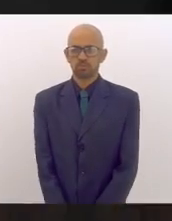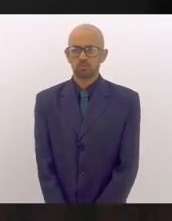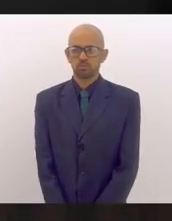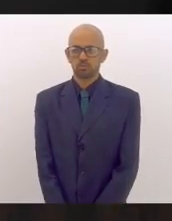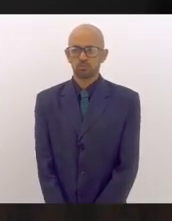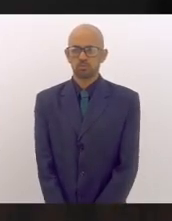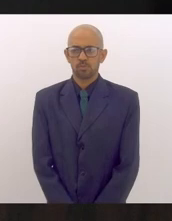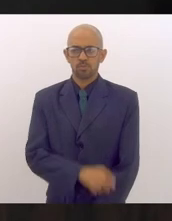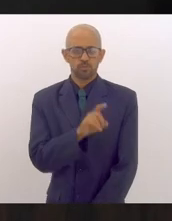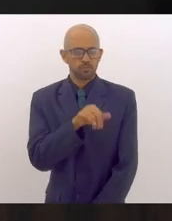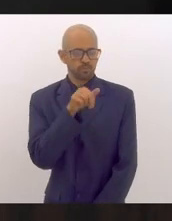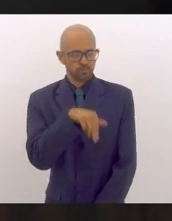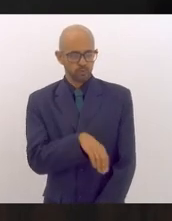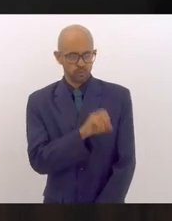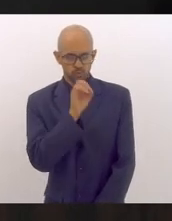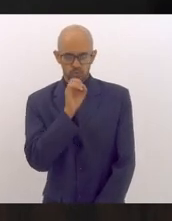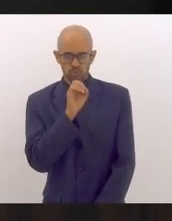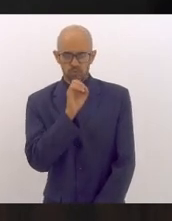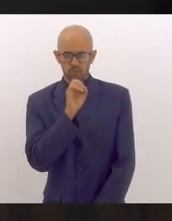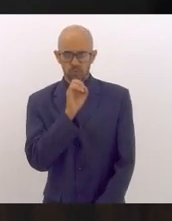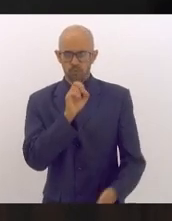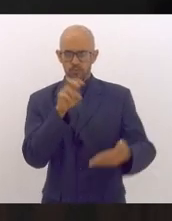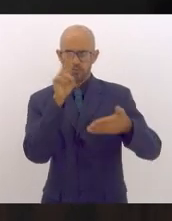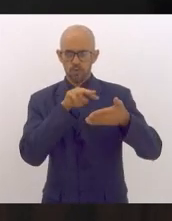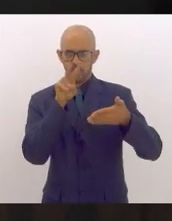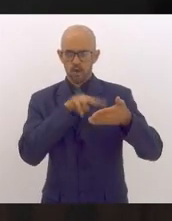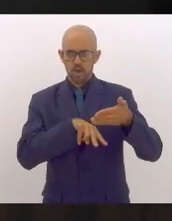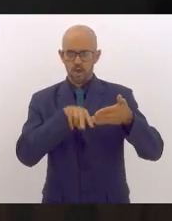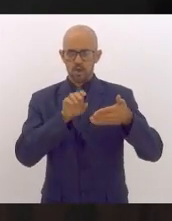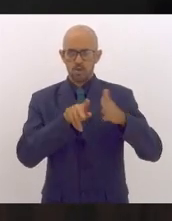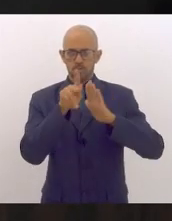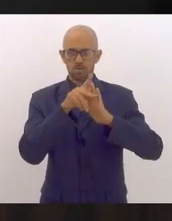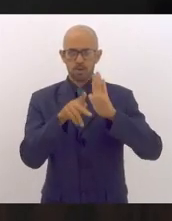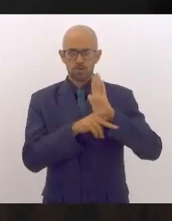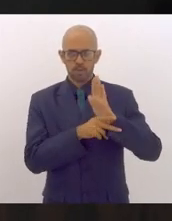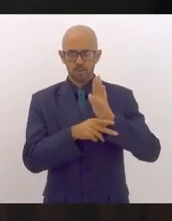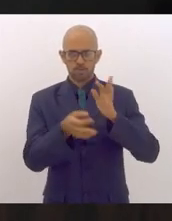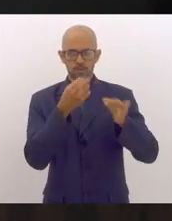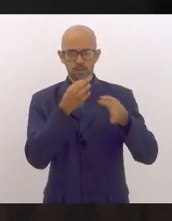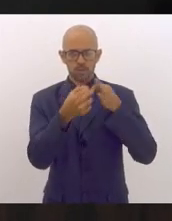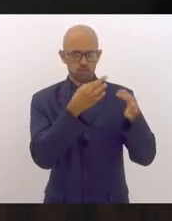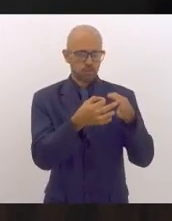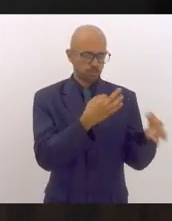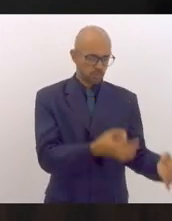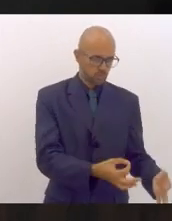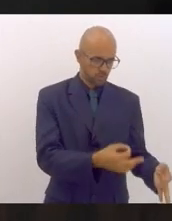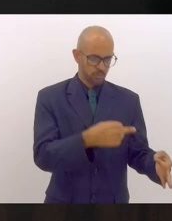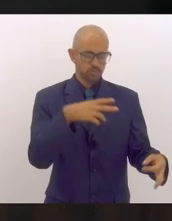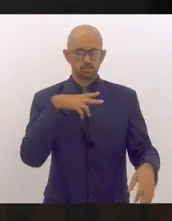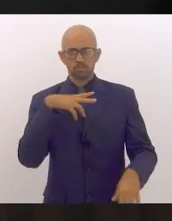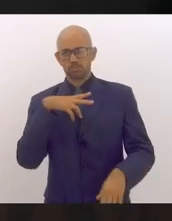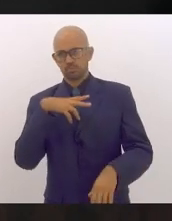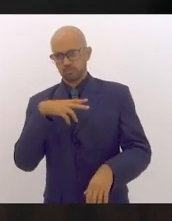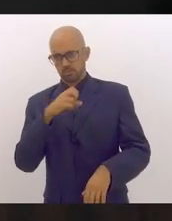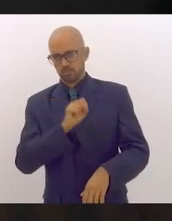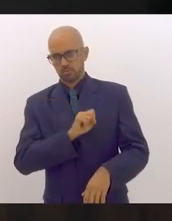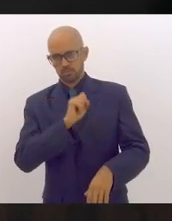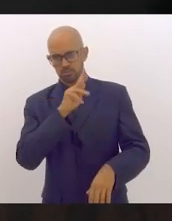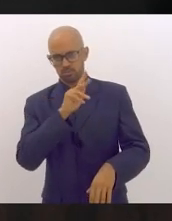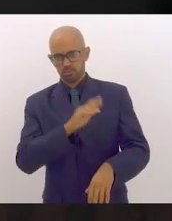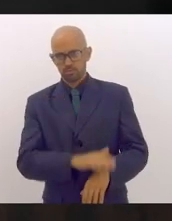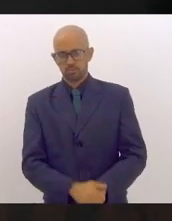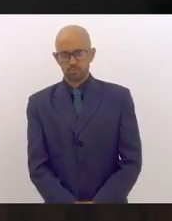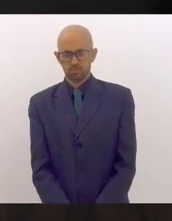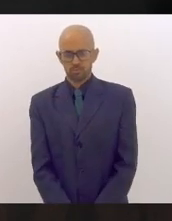Marcelo, eu vou ler o projeto e vou colher os pareceres, tá? Individual, tá bom? Então, vamos